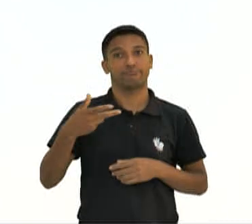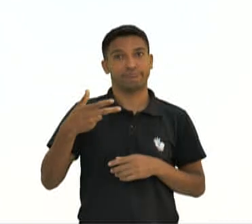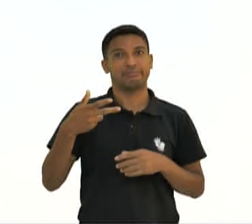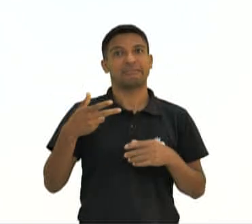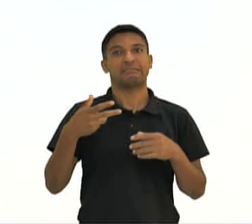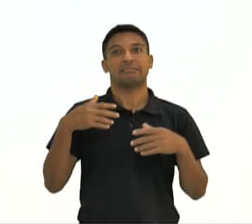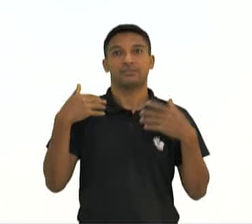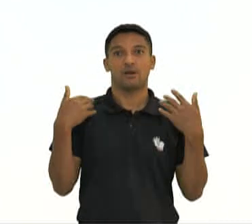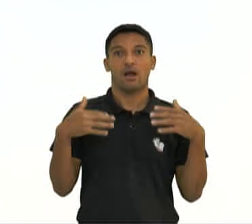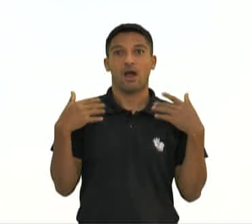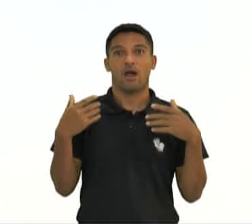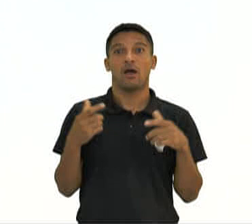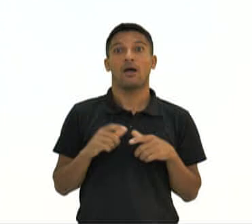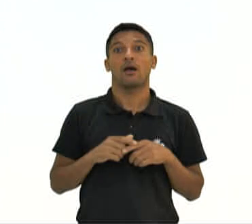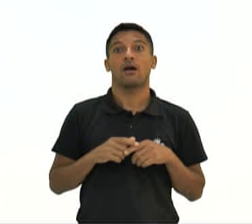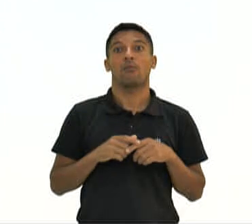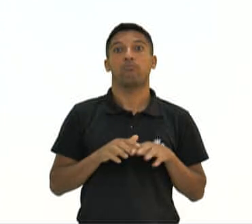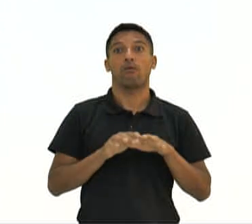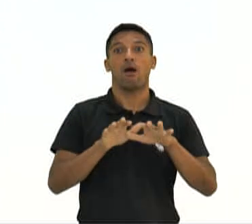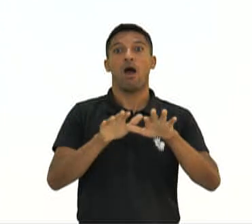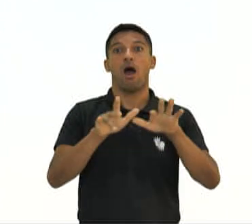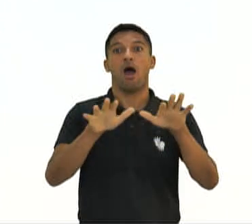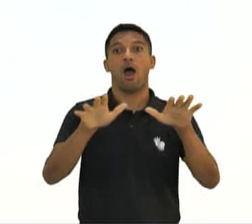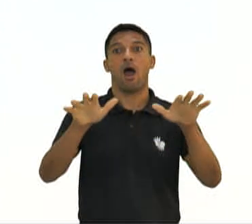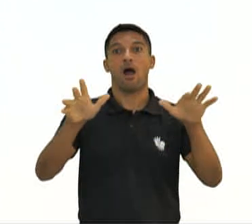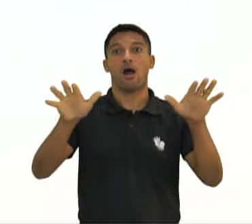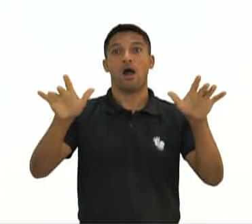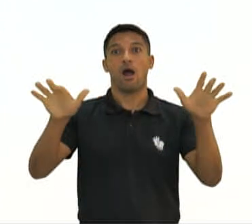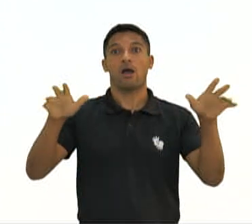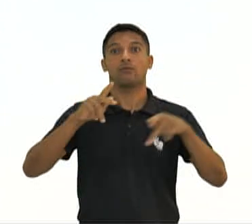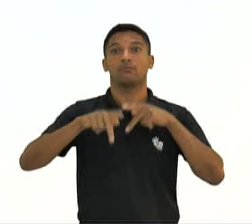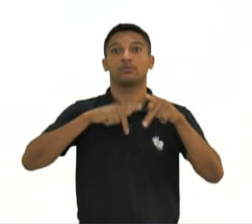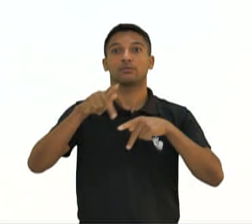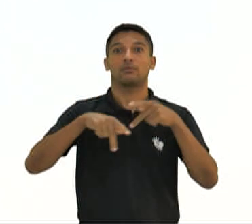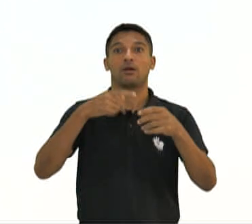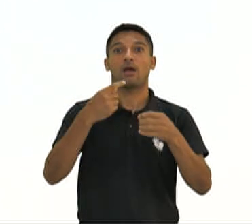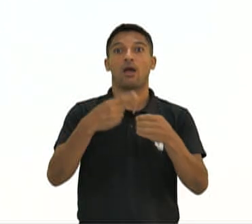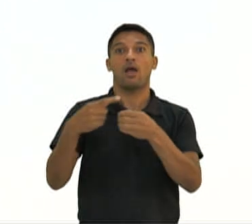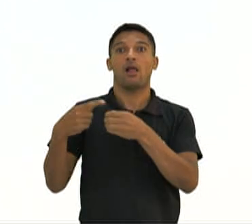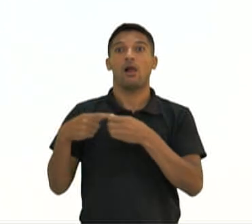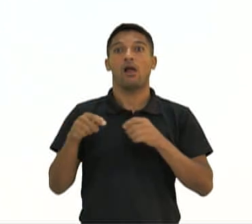né, e trazendo alguns graves problemas, o principal deles, poluição atmosférica.